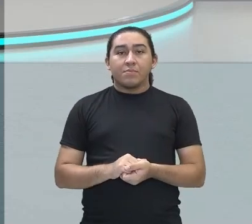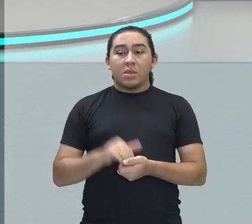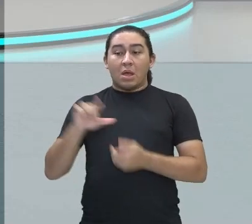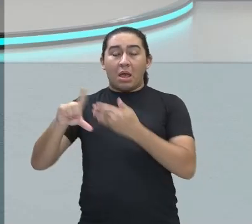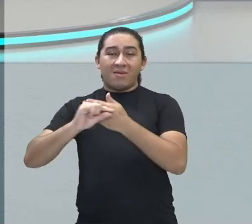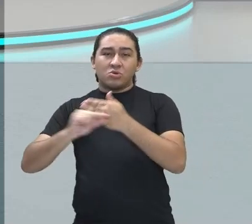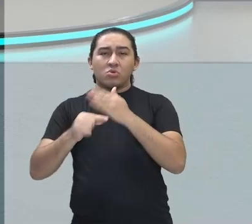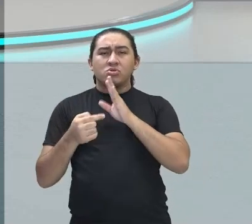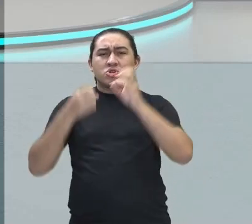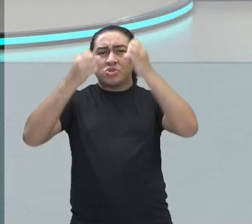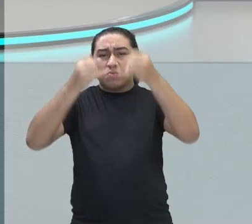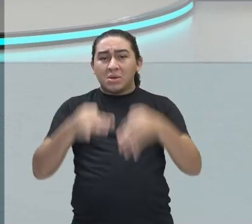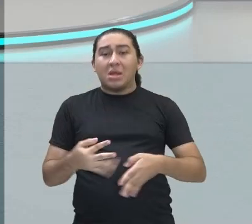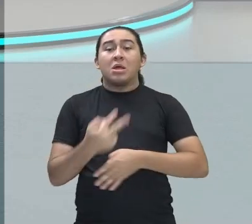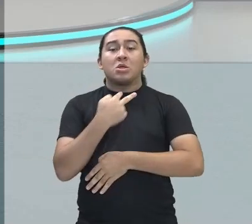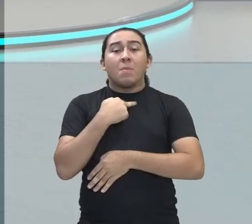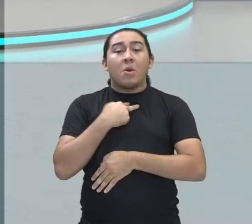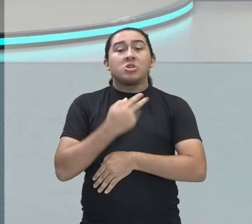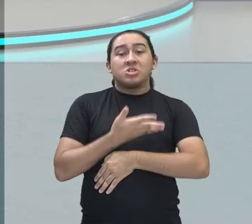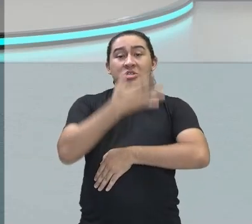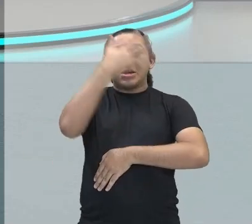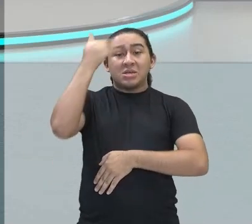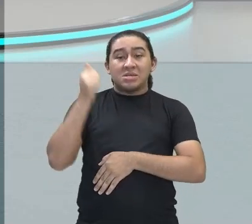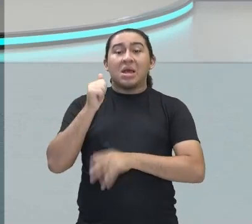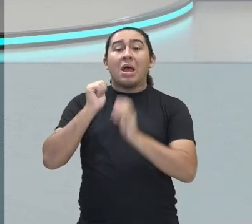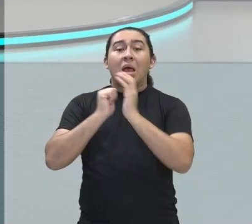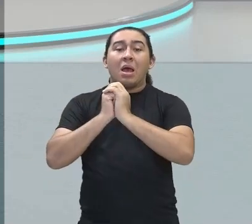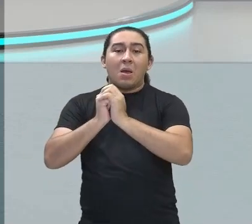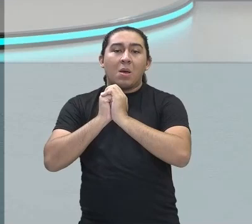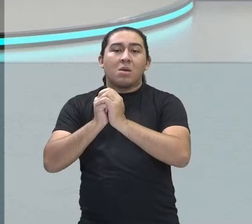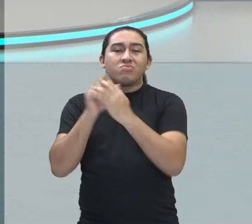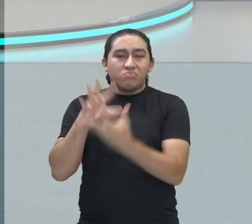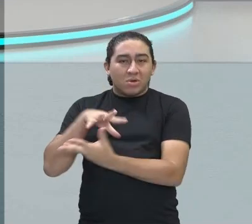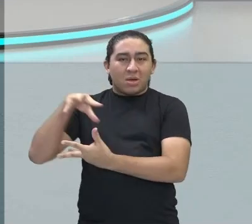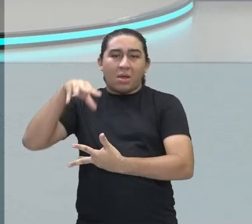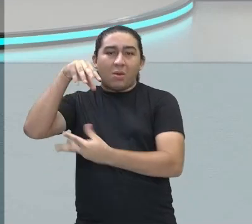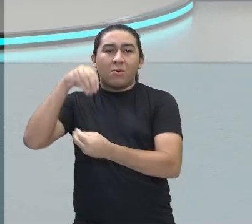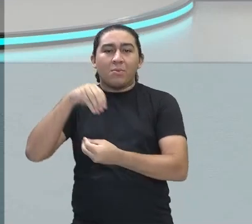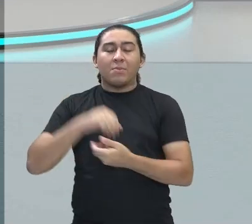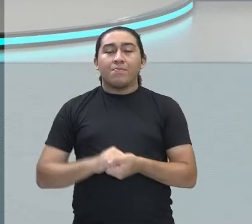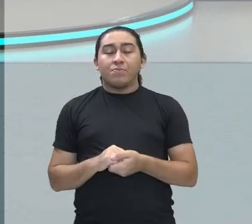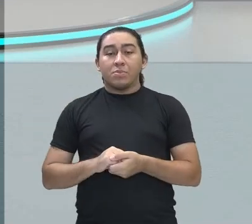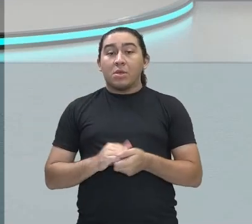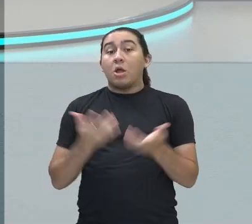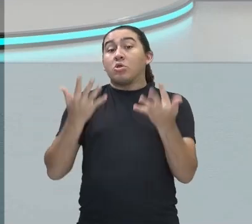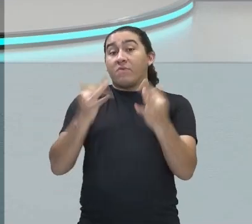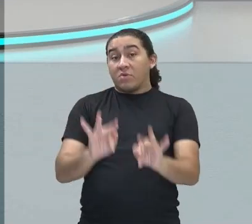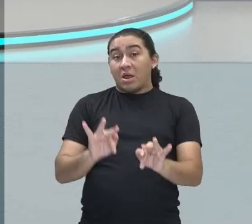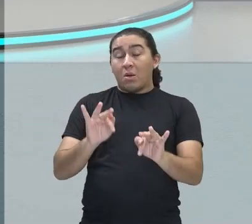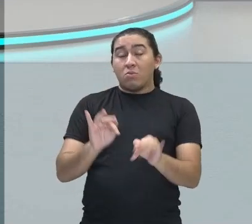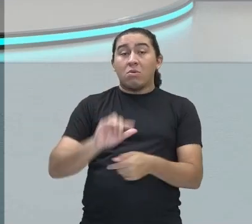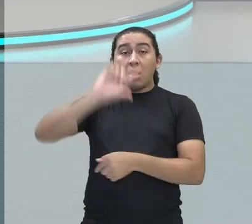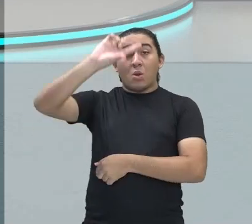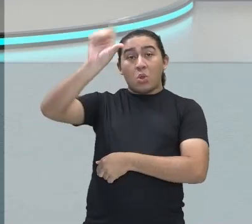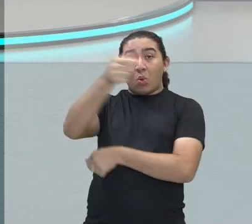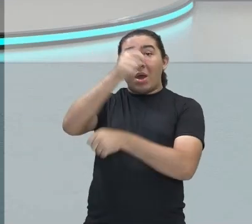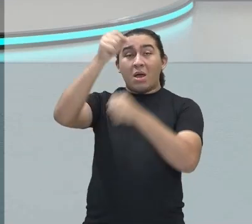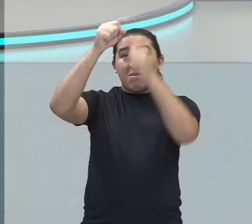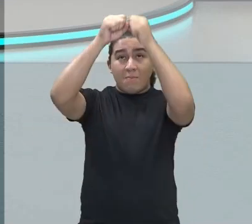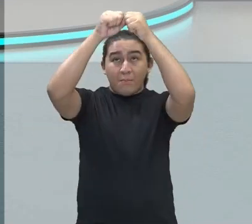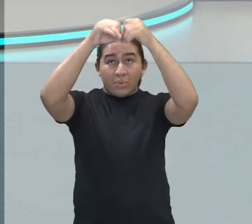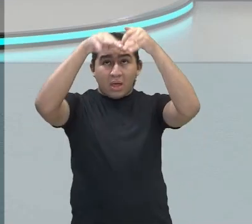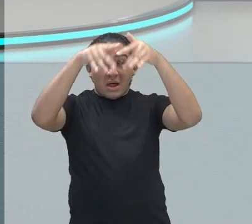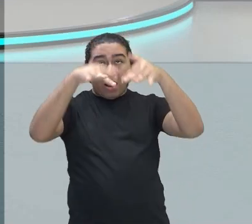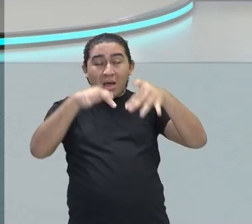pode esquecer a alma para a qual reza. Por fim, o luar clareia a cruz